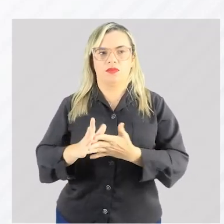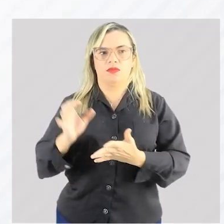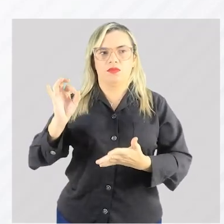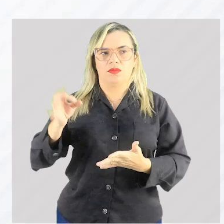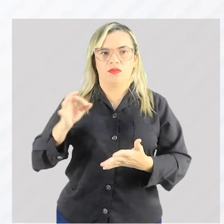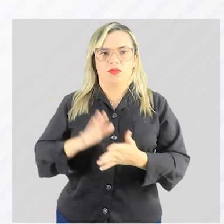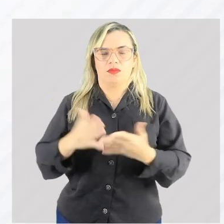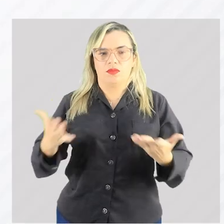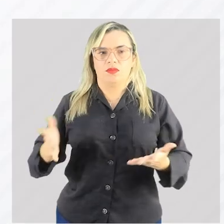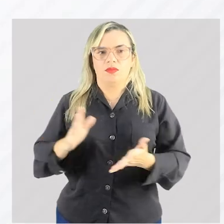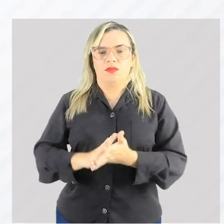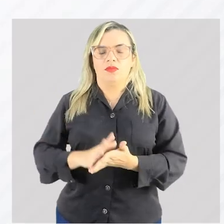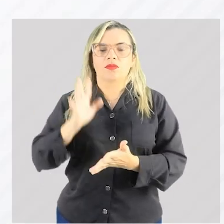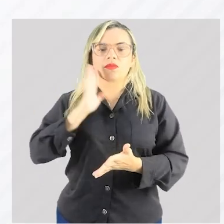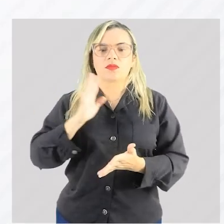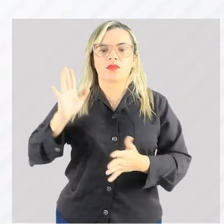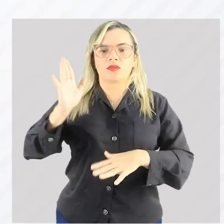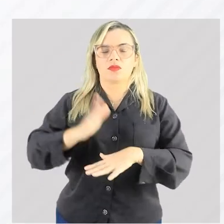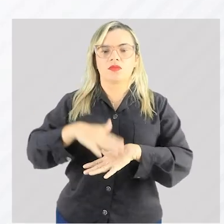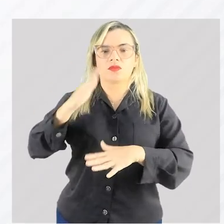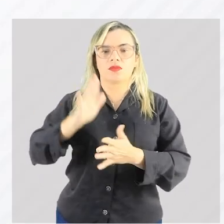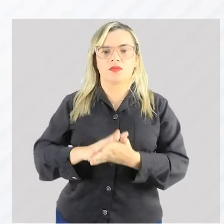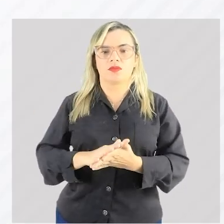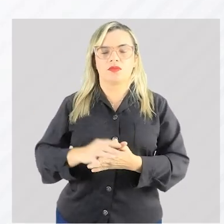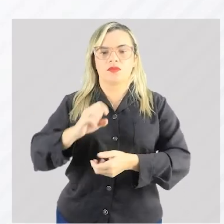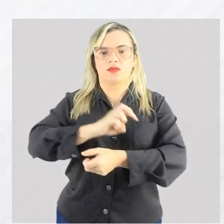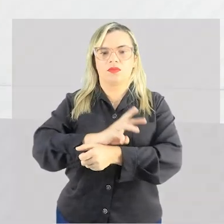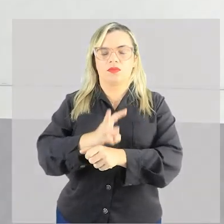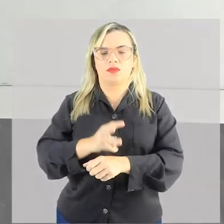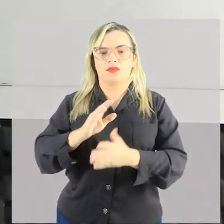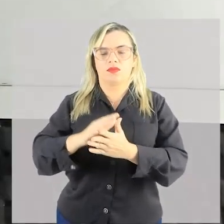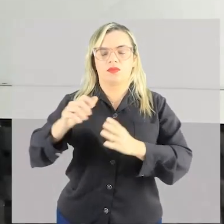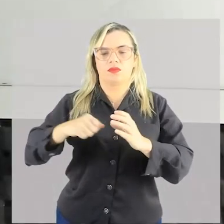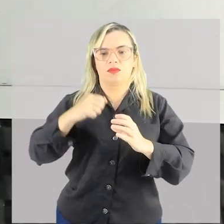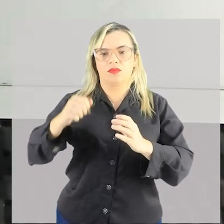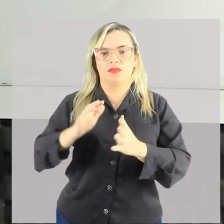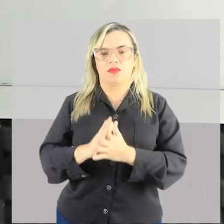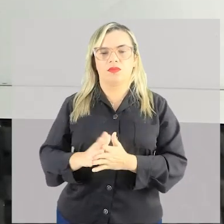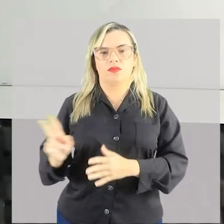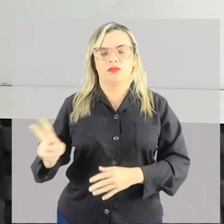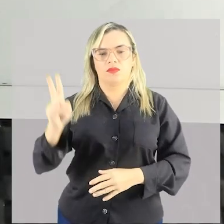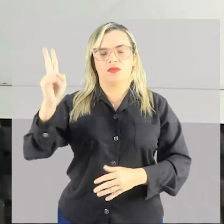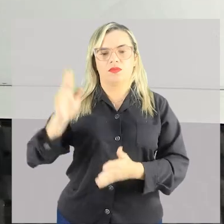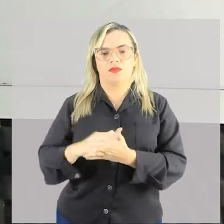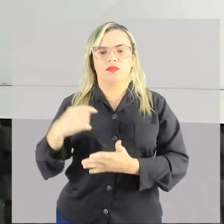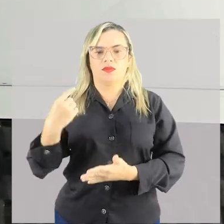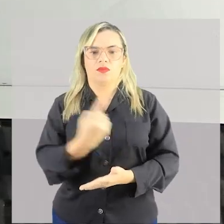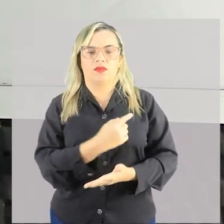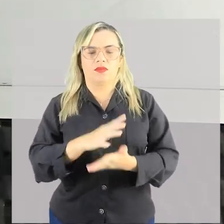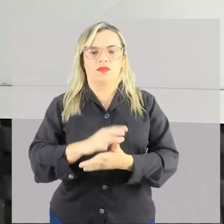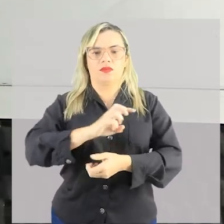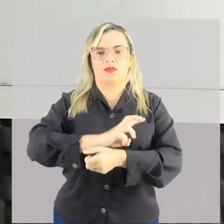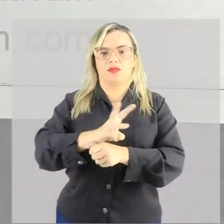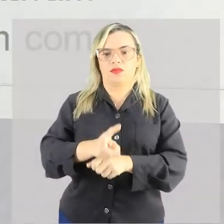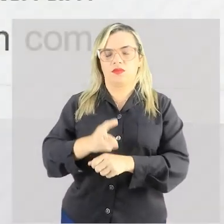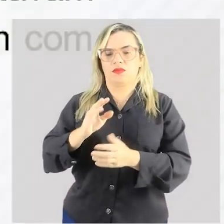certinho beleza mais uma Quest da oía né esse vídeo a gente valorizou aí a nossa oía no comício